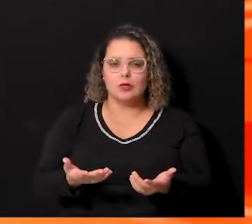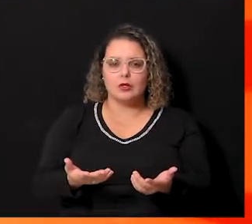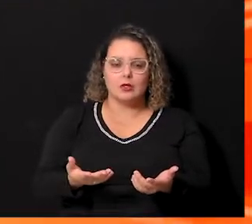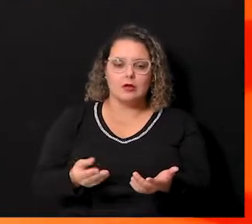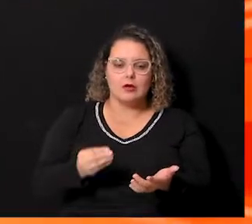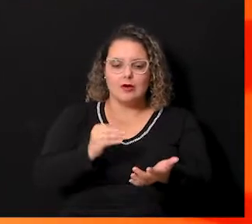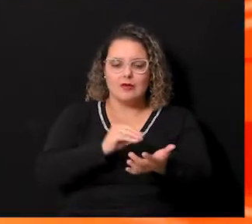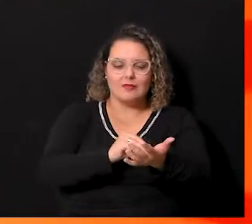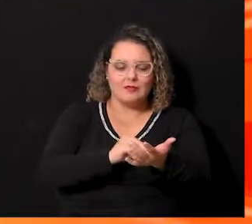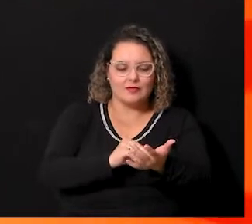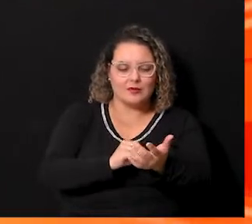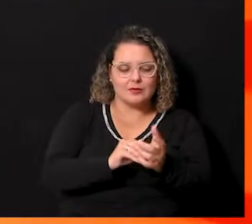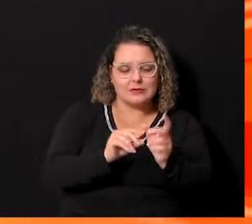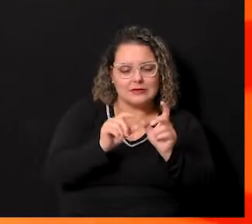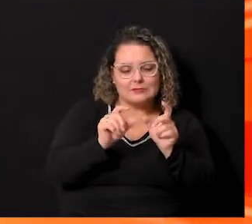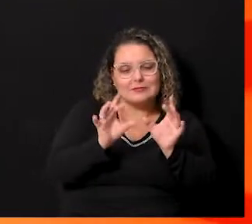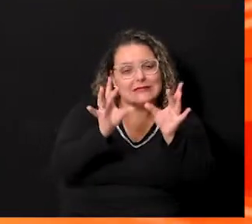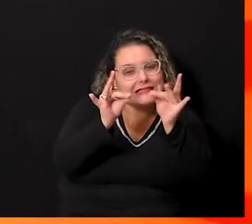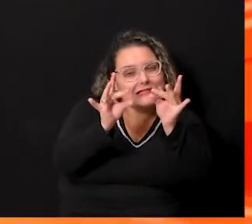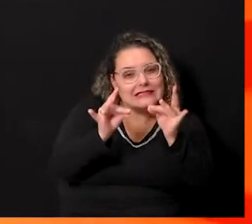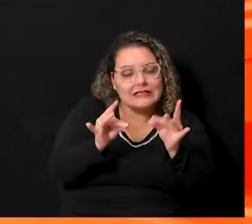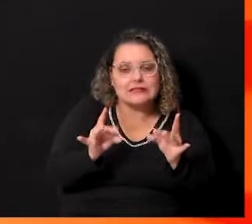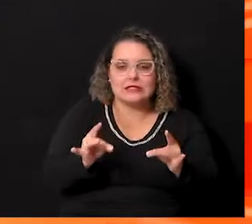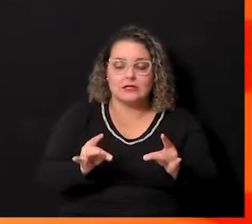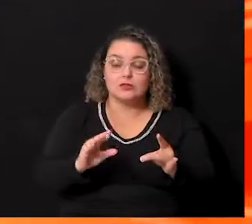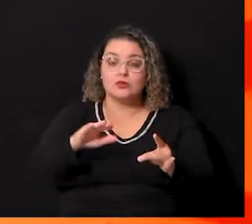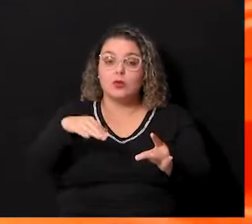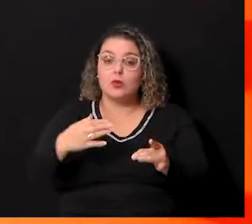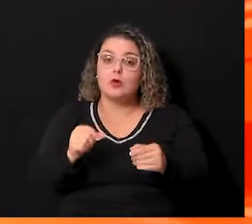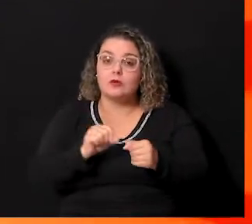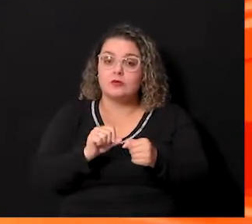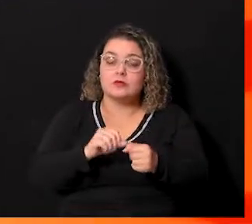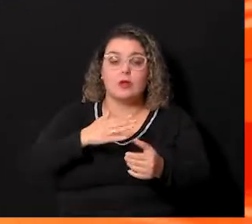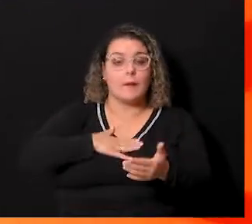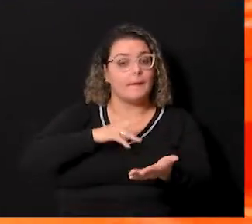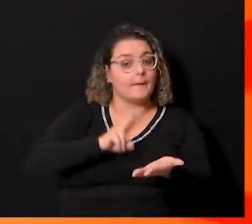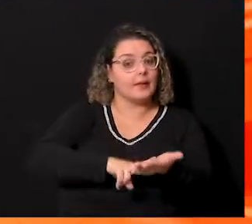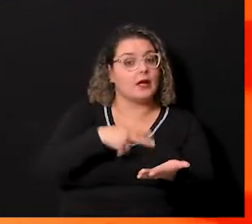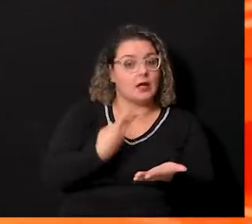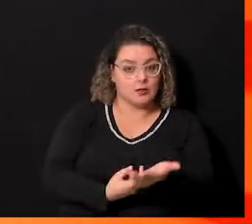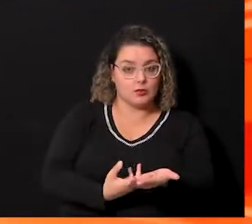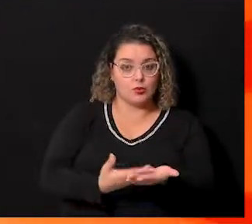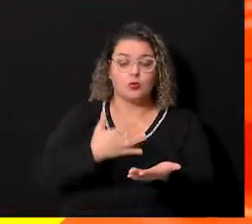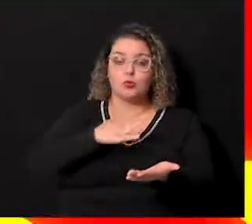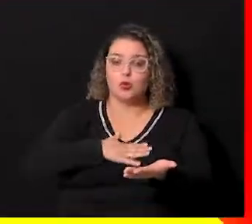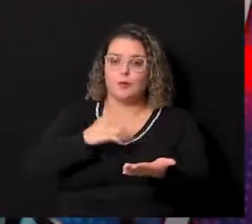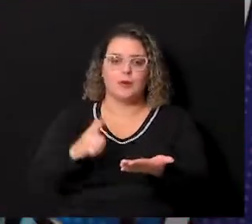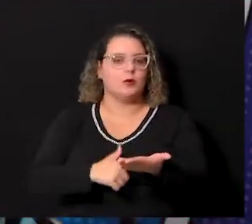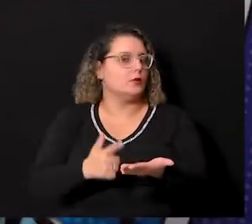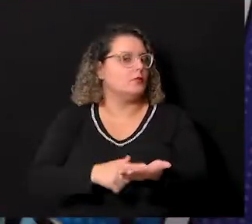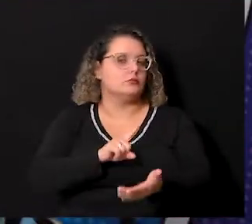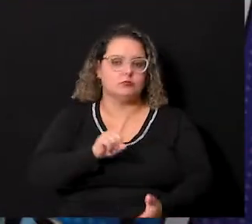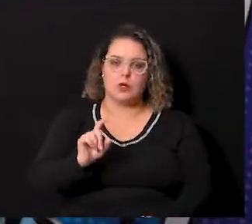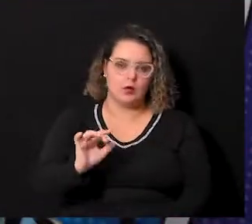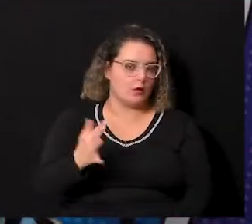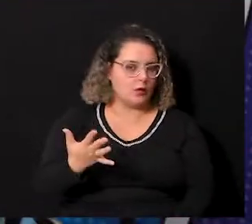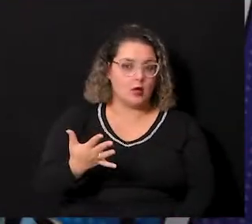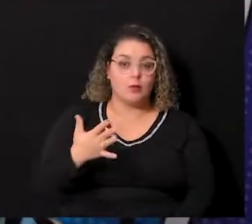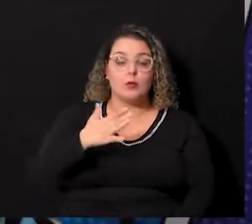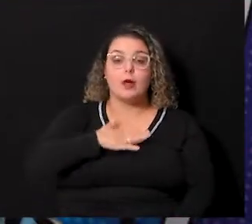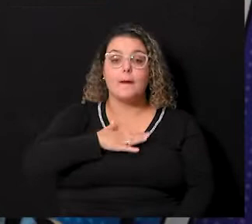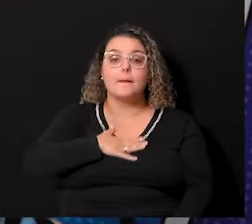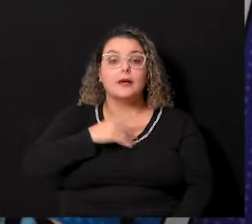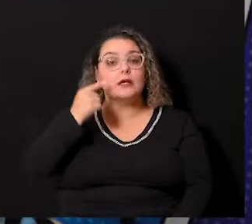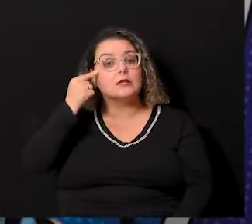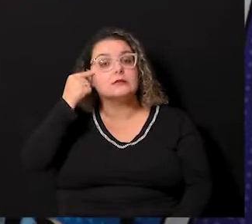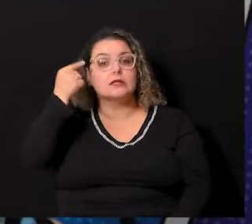tipo, falta aquele nuance, falta aquela coisa que, quando eu estou fazendo a minha tradução do meu livro, não ocorre,